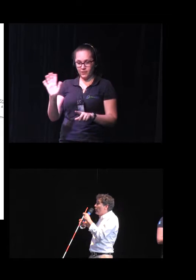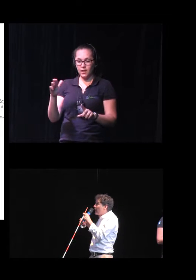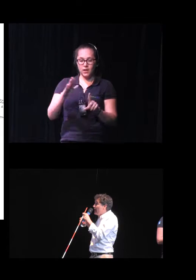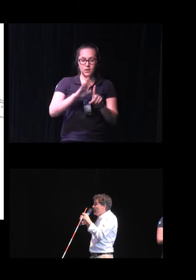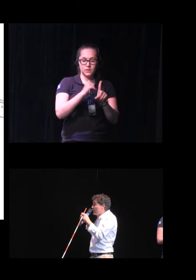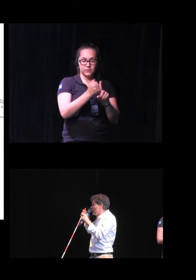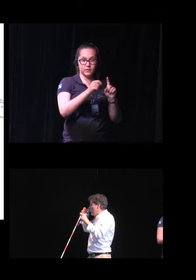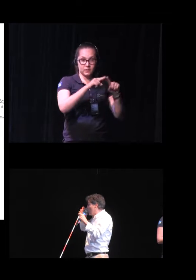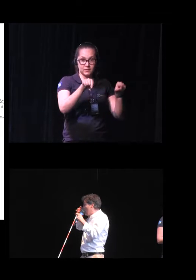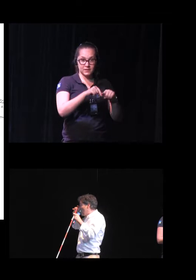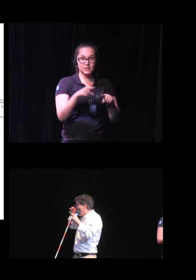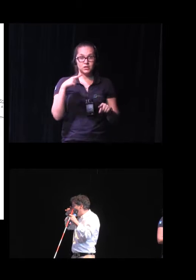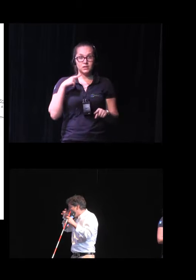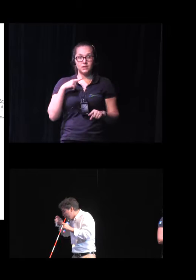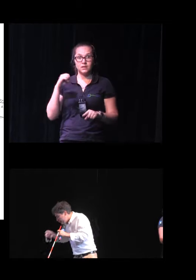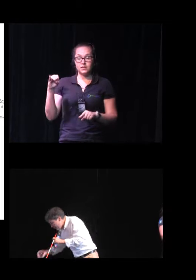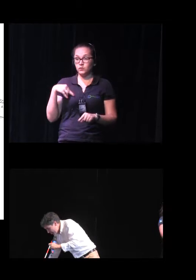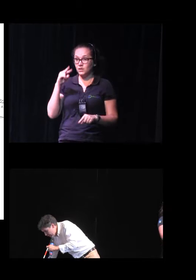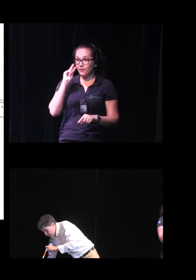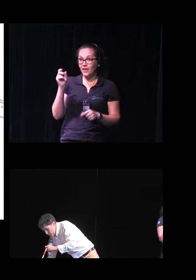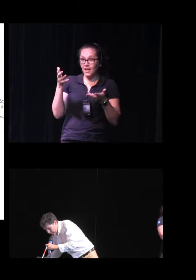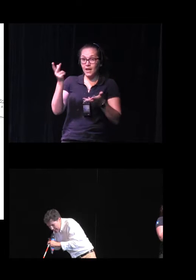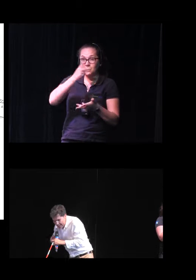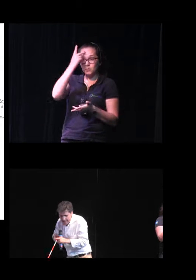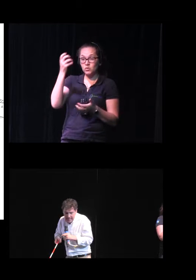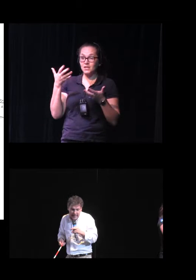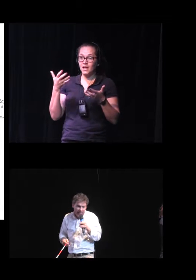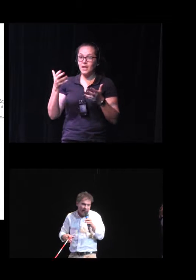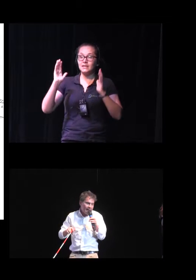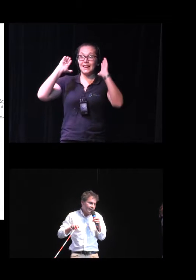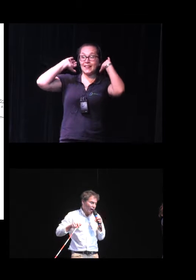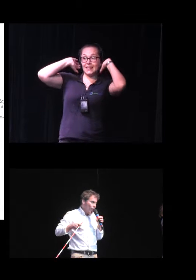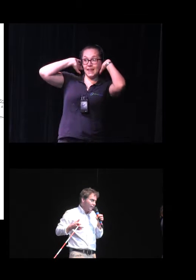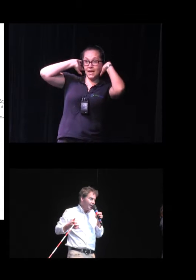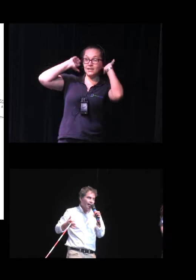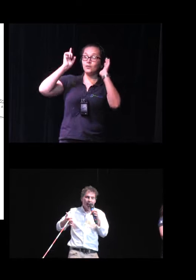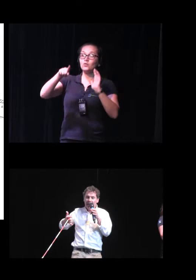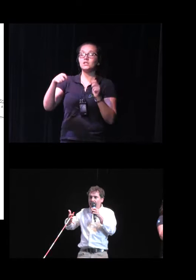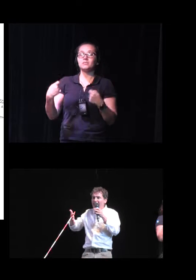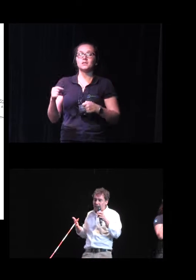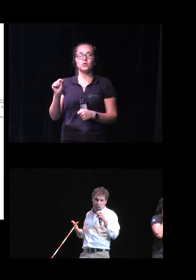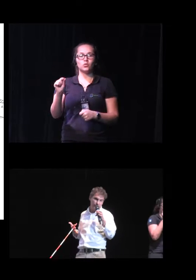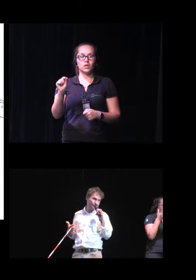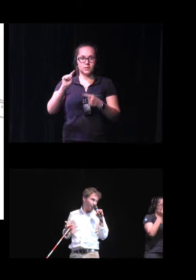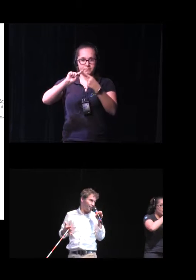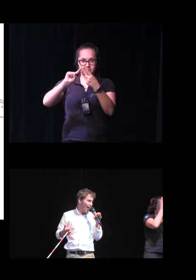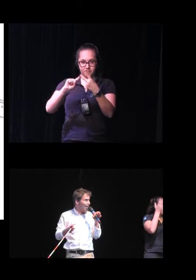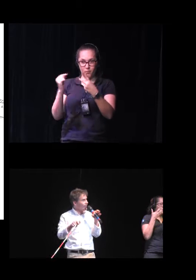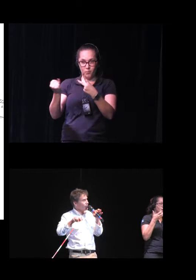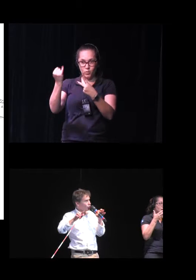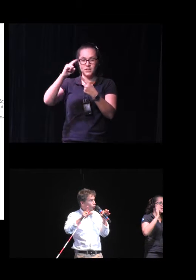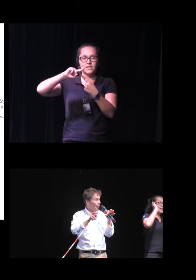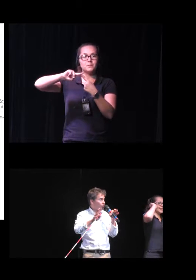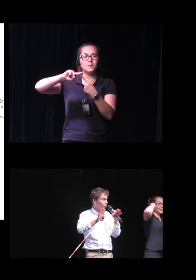Mas, como eu dizia que o espaço cívico é de milímetros, se você quiser que as pessoas deitem no chão, você